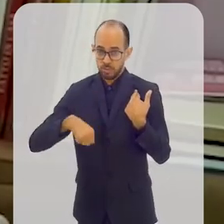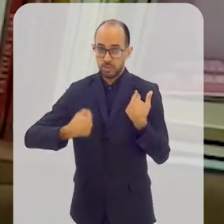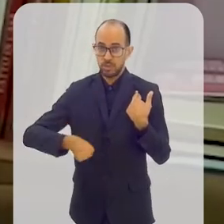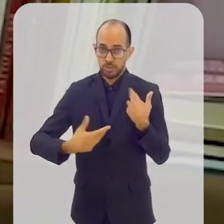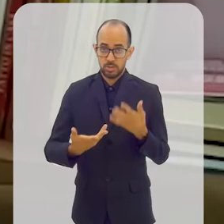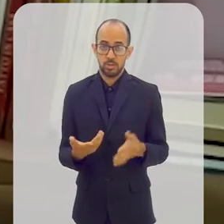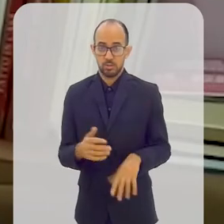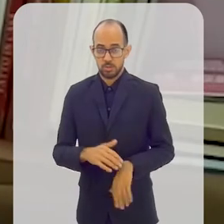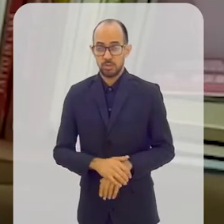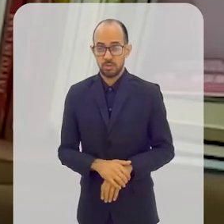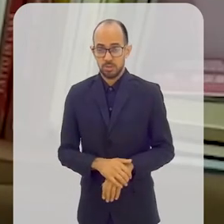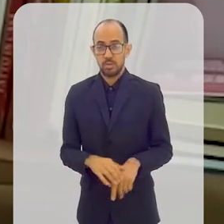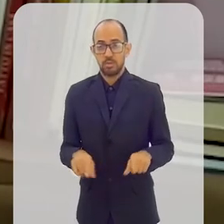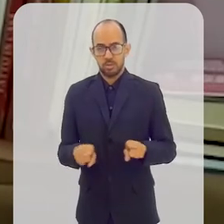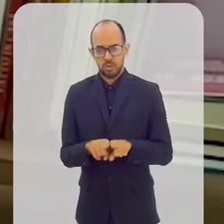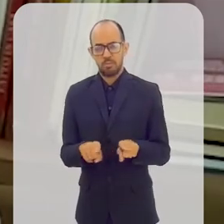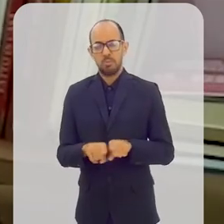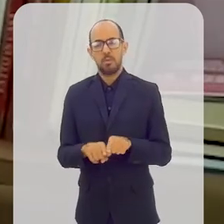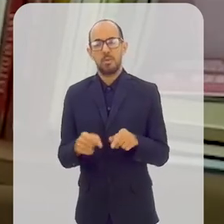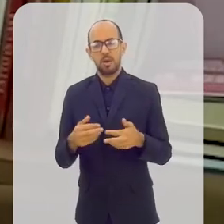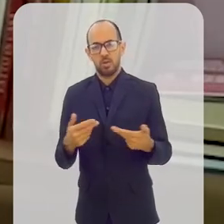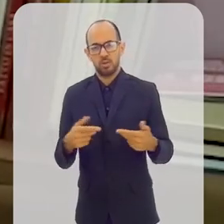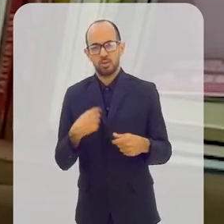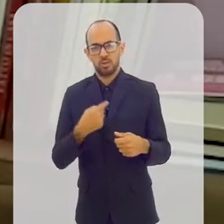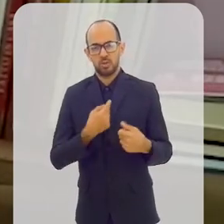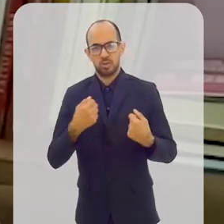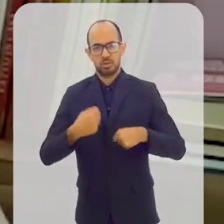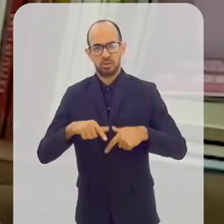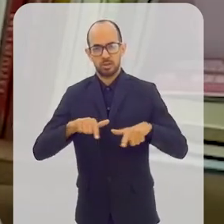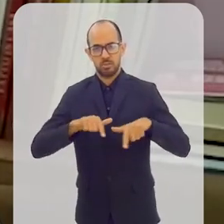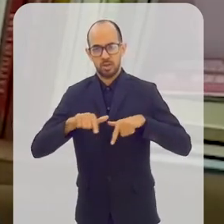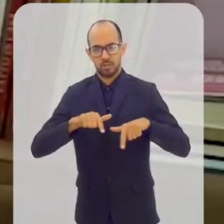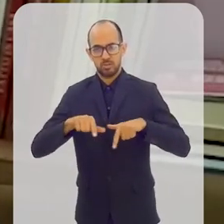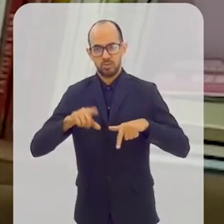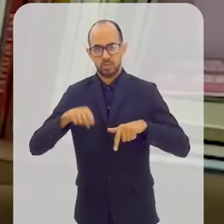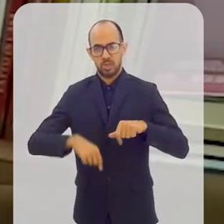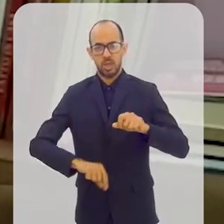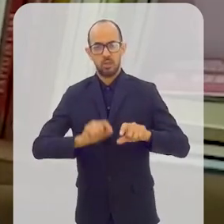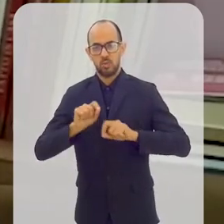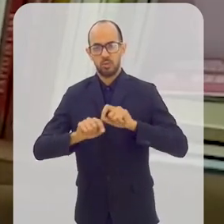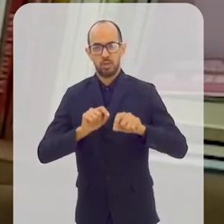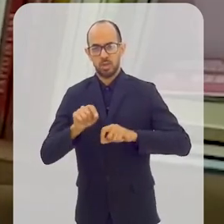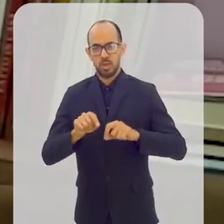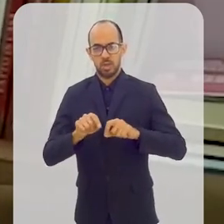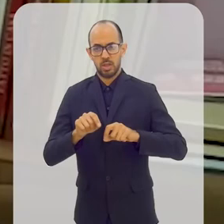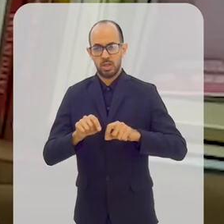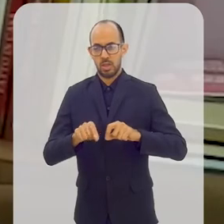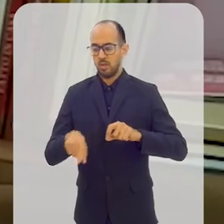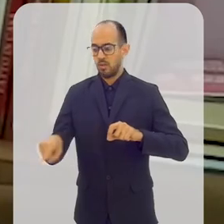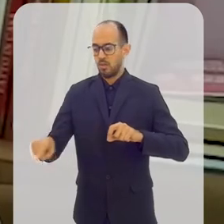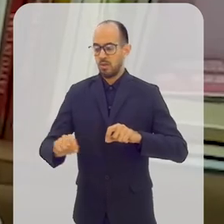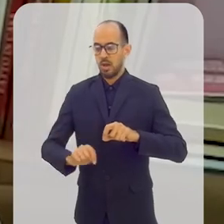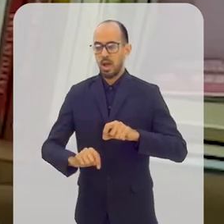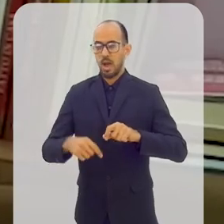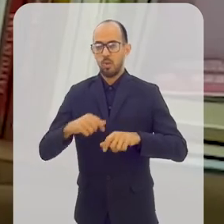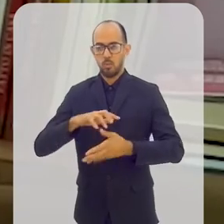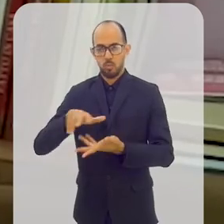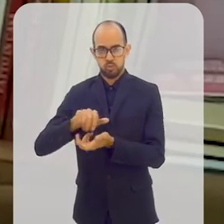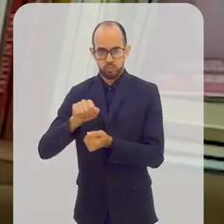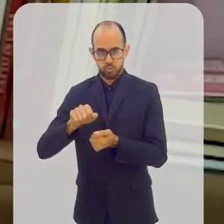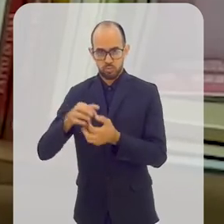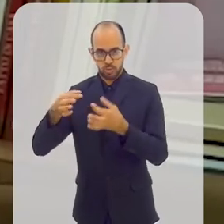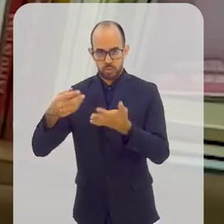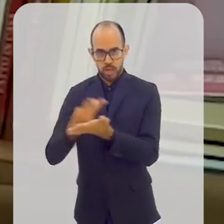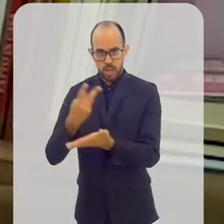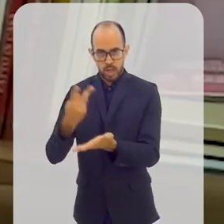eu... E tem uma coisa que a gente trabalha muito, que é a legitimidade. Que é, ah, tá, o mundo está